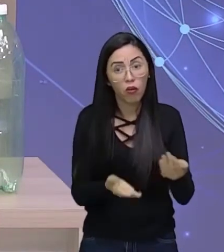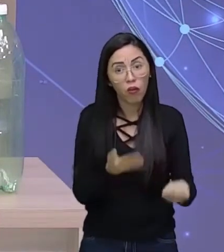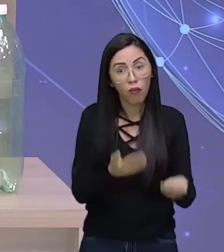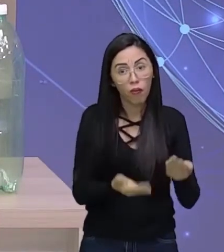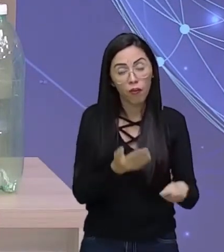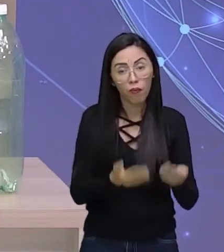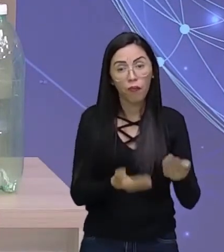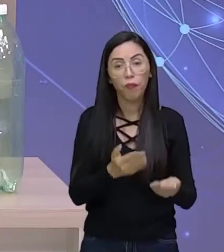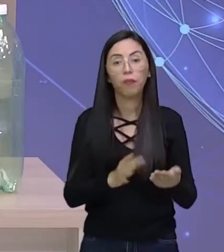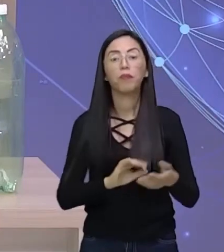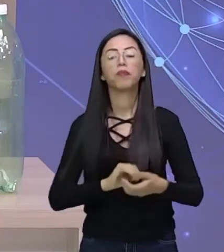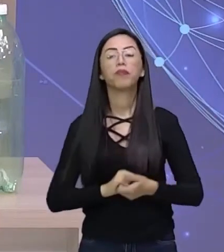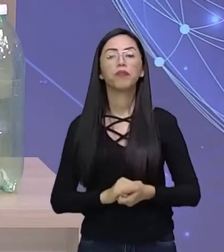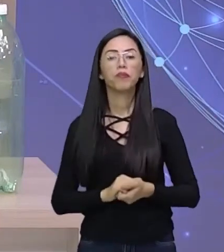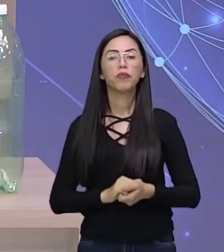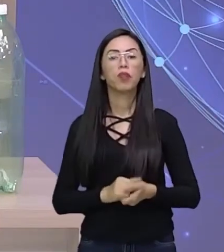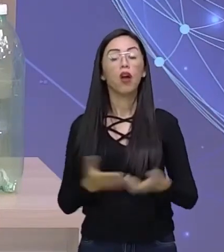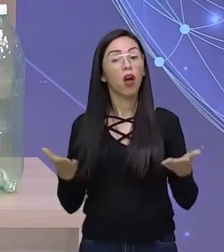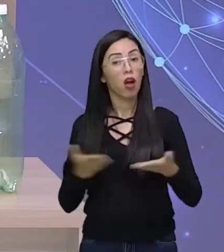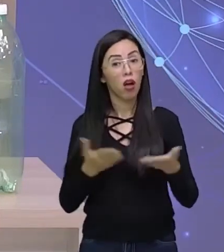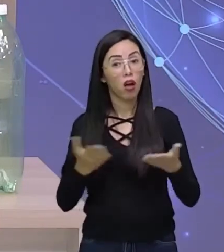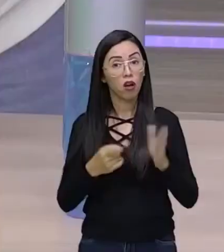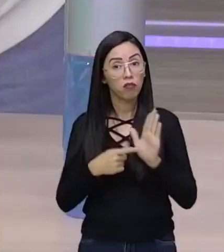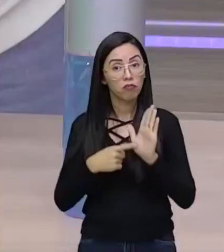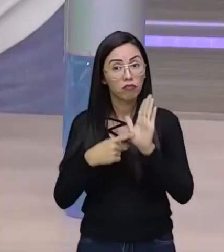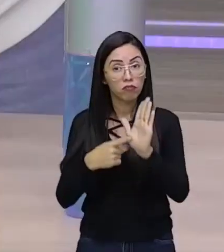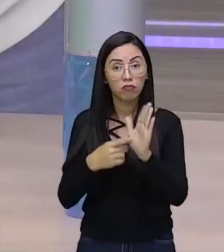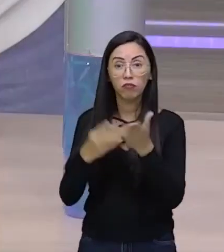e aqui massa. Massa,